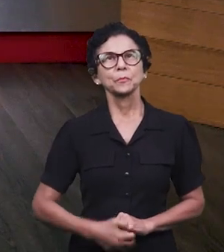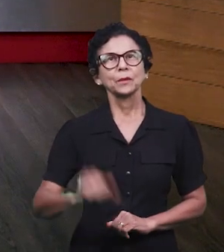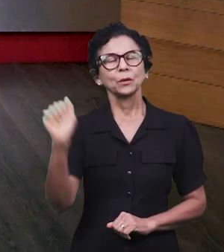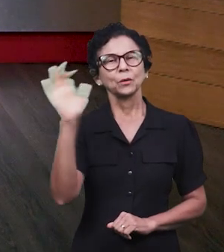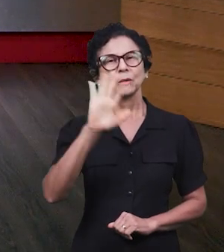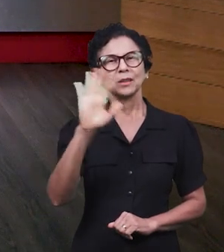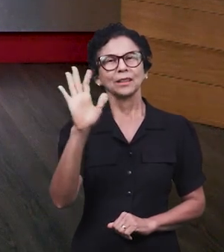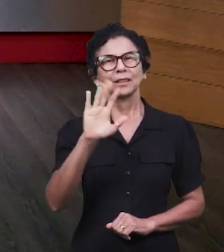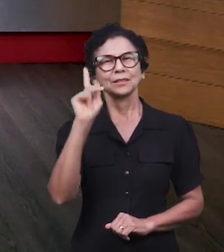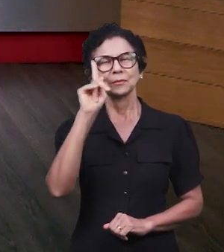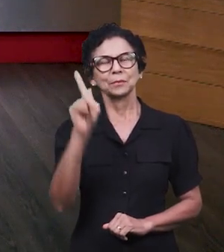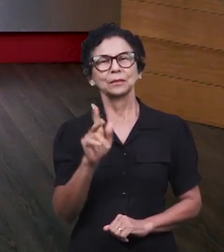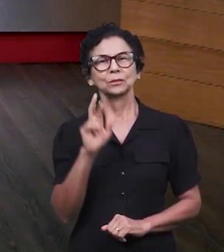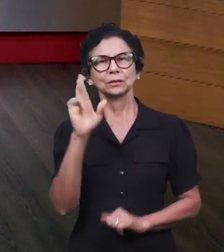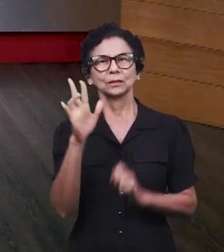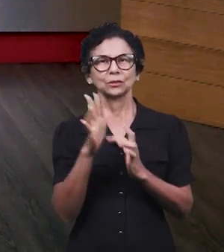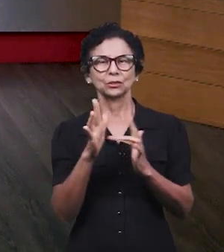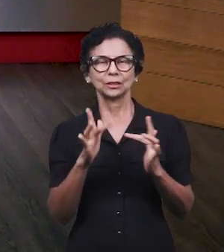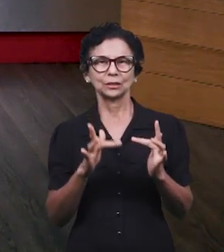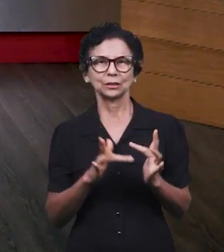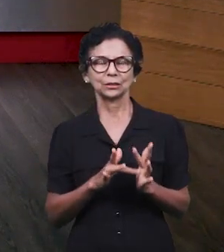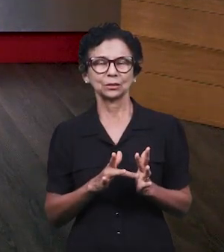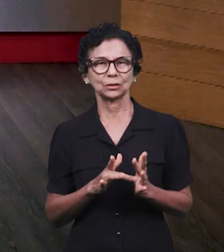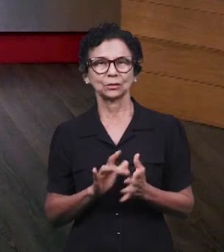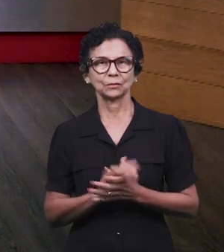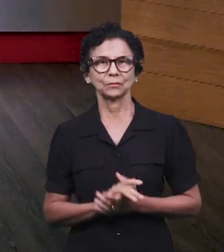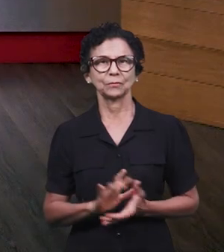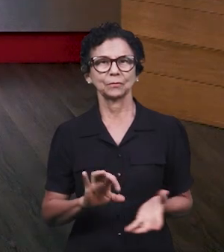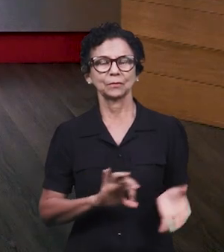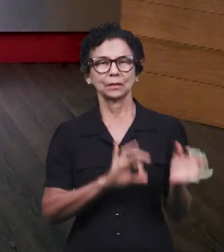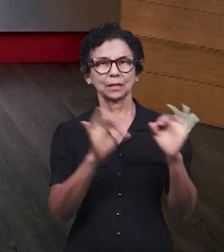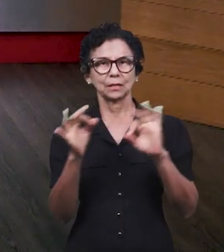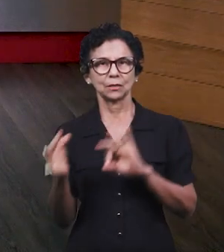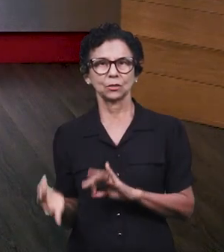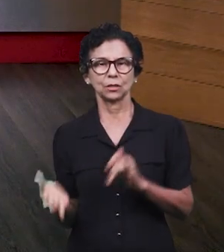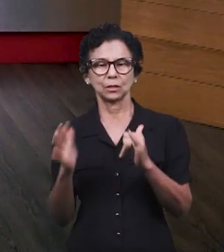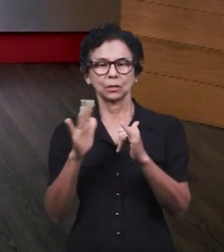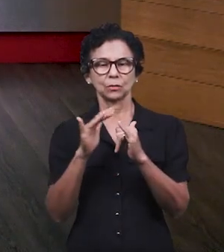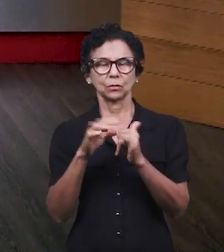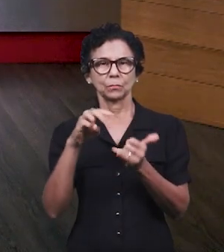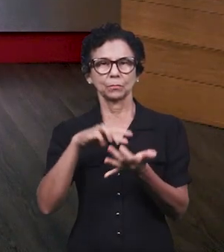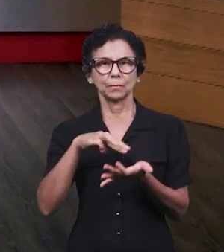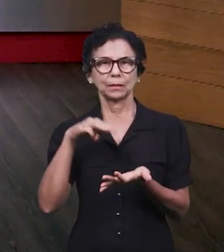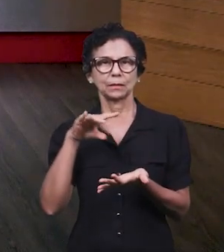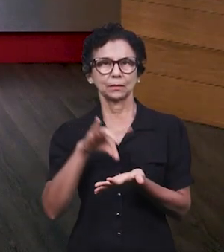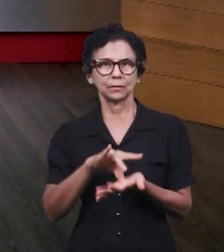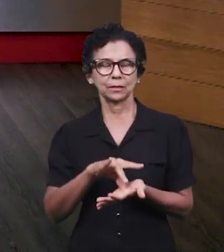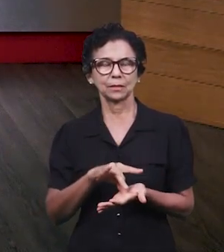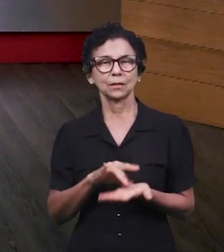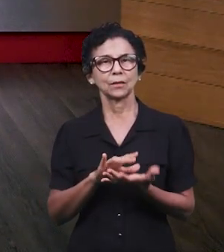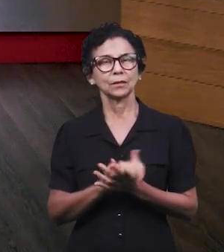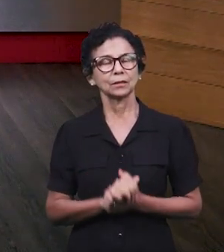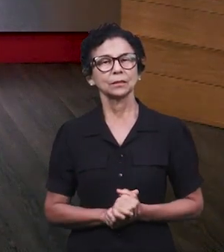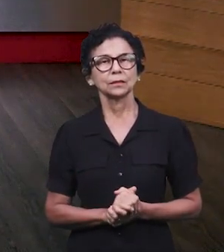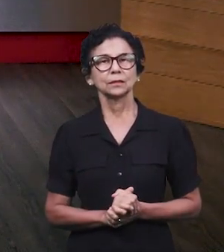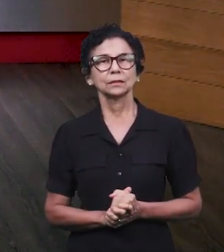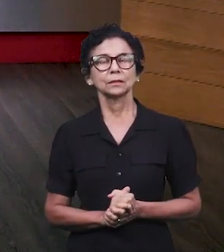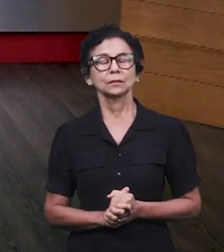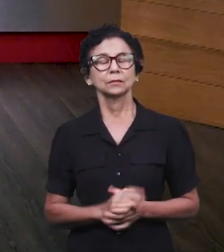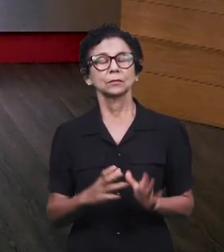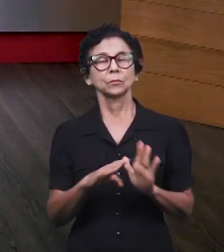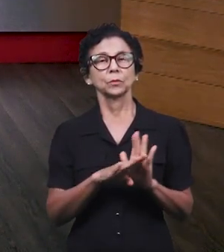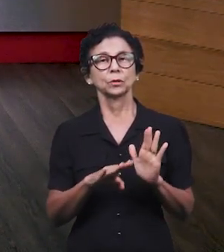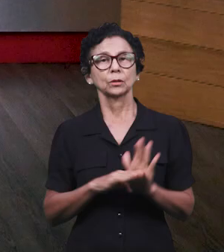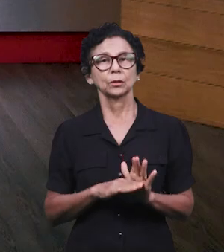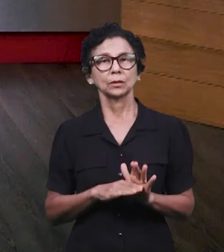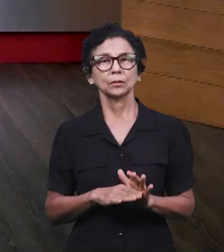Olá, a paz do Senhor Jesus a todos. Você está no canal da Igreja Cristã Maranata e este é o programa Nutrição e Saúde. A você